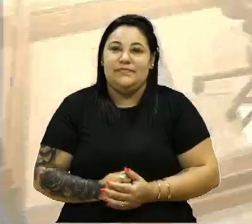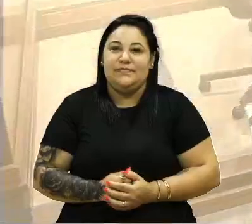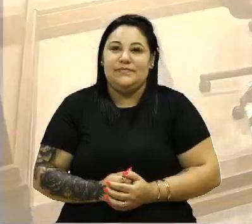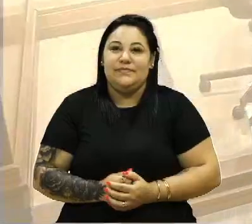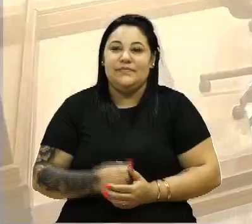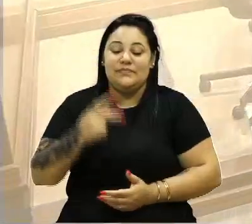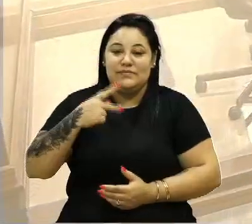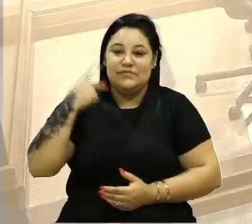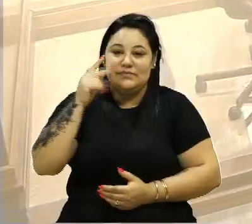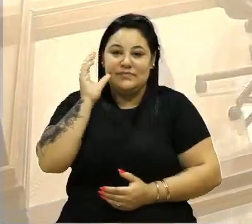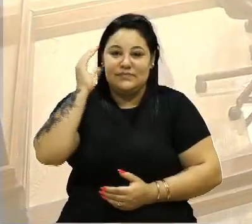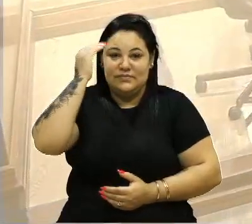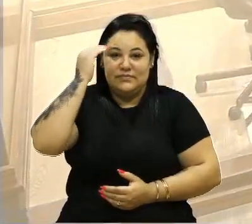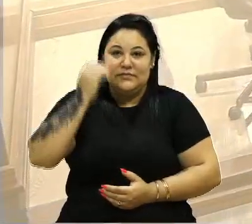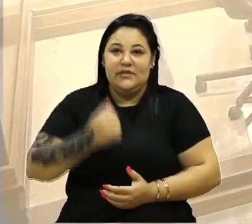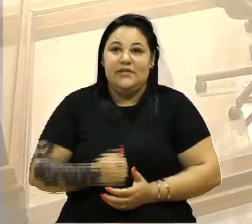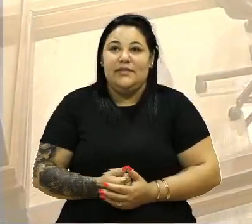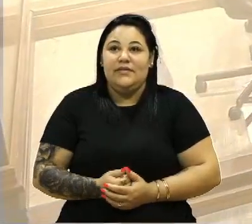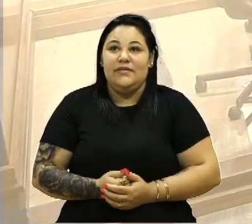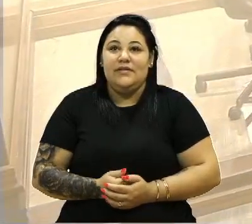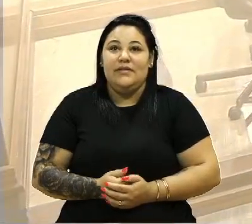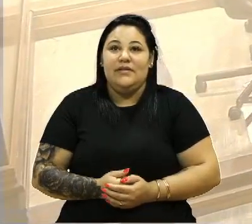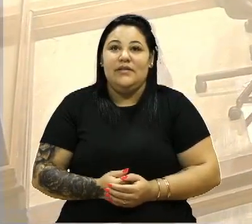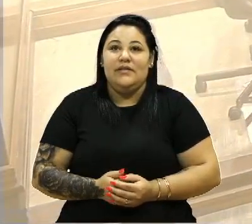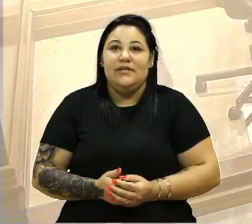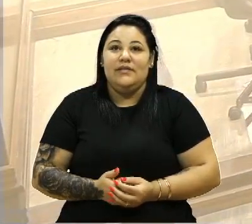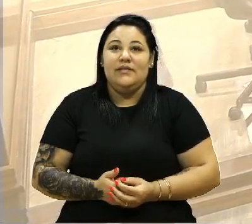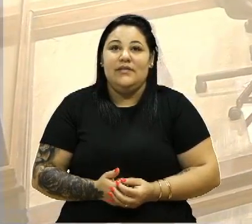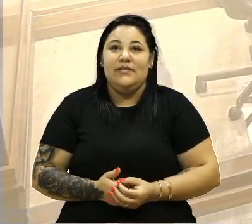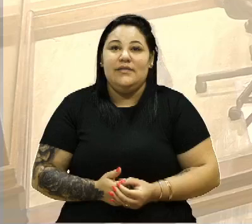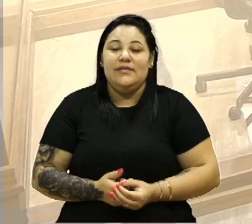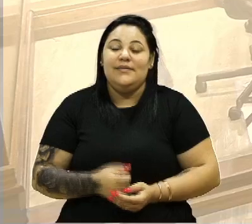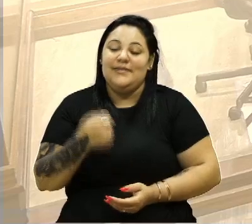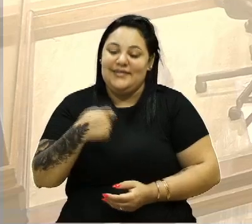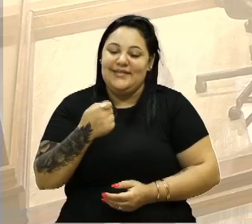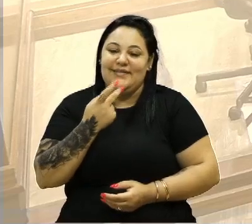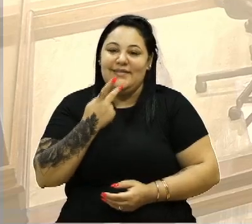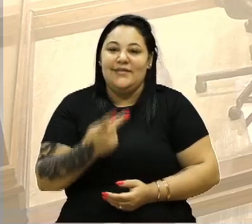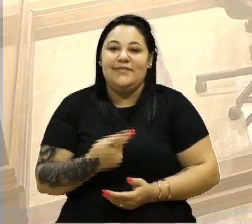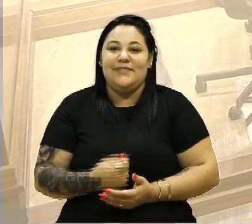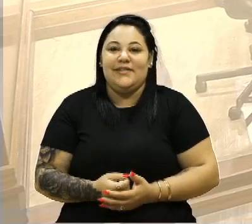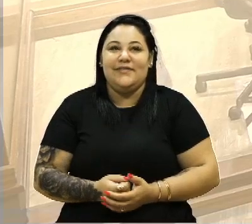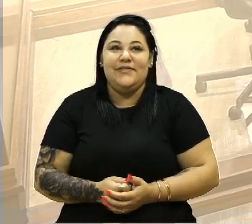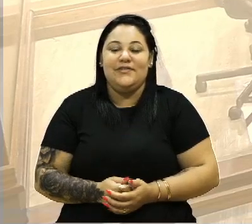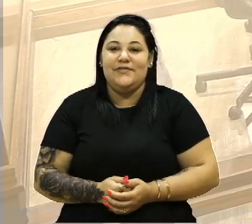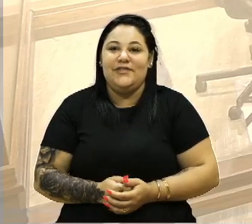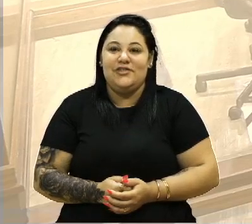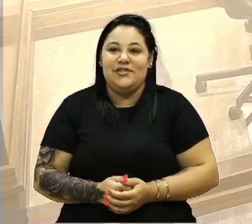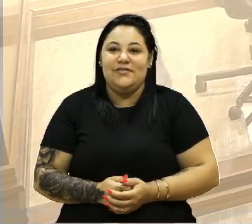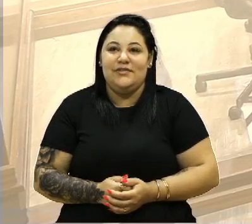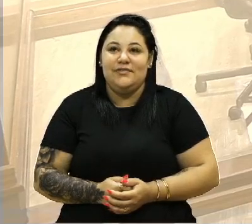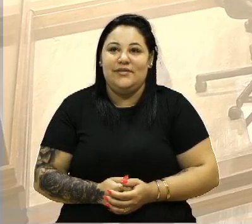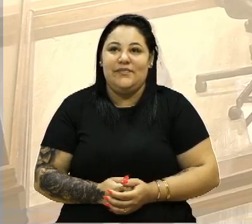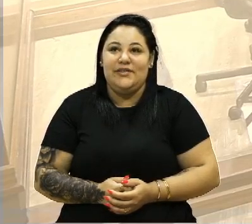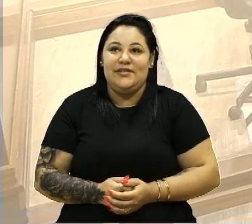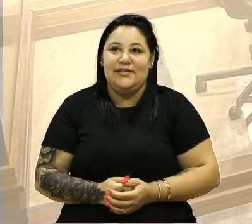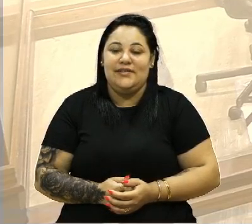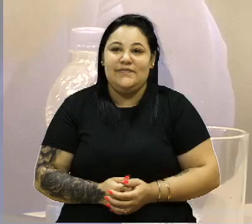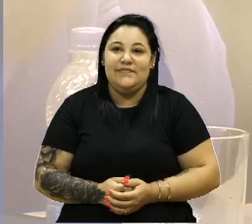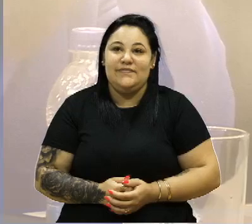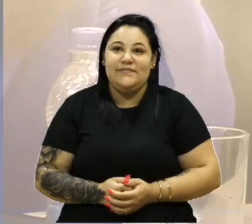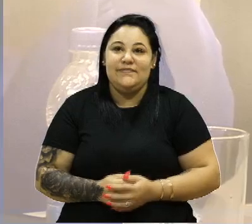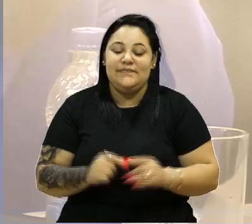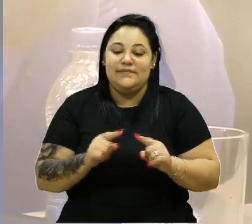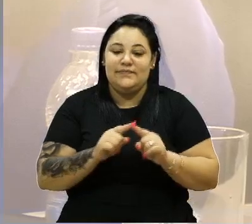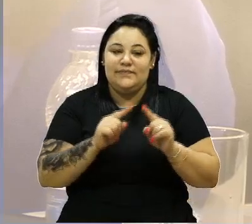Vereador Felipe, eu não podia deixar de me manifestar, né? Dizer que trabalhar com o senhor também foi um privilégio.